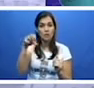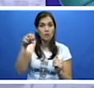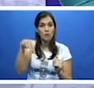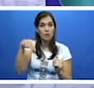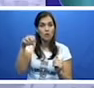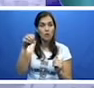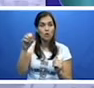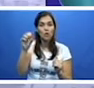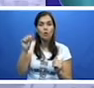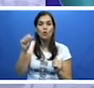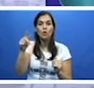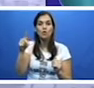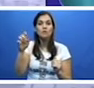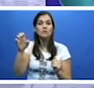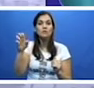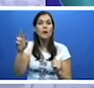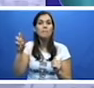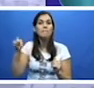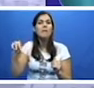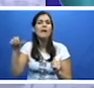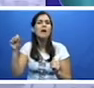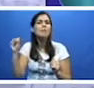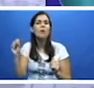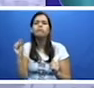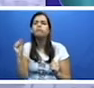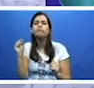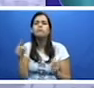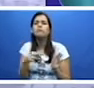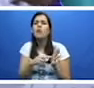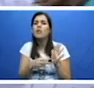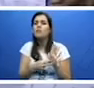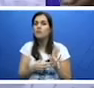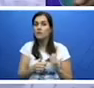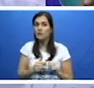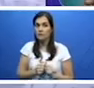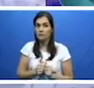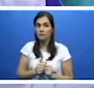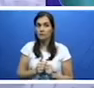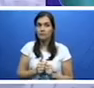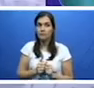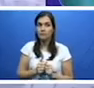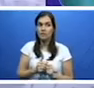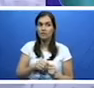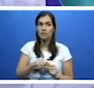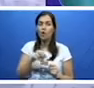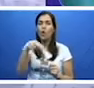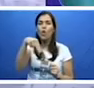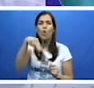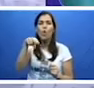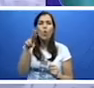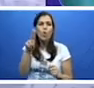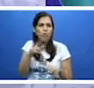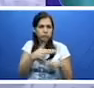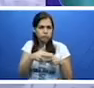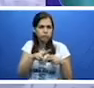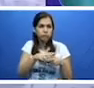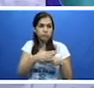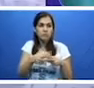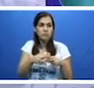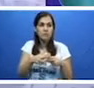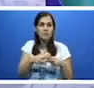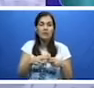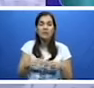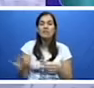exemplos primeiramente a palavra gimnospermas diminuído grego no esperma vem do grego